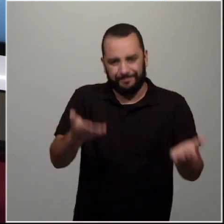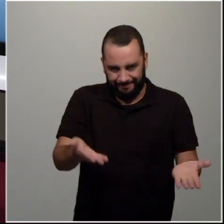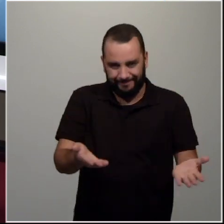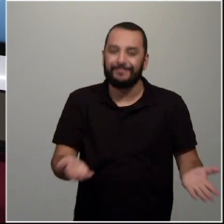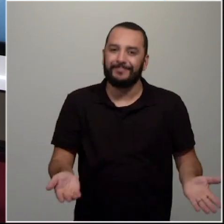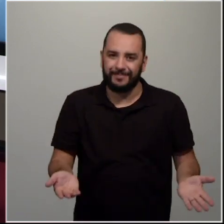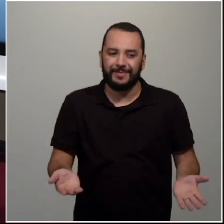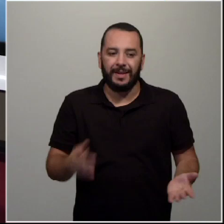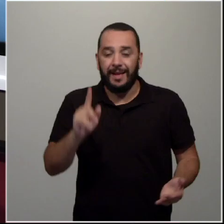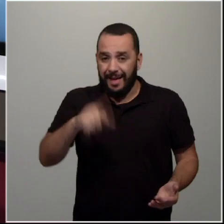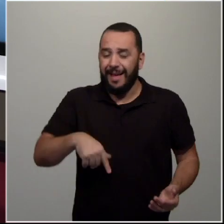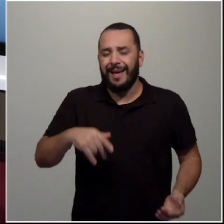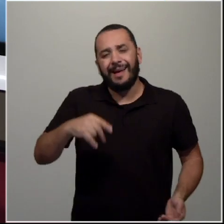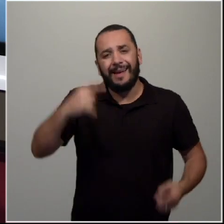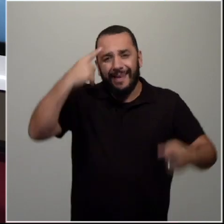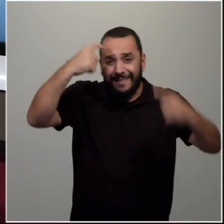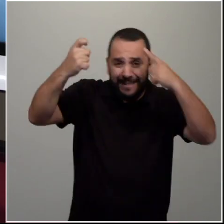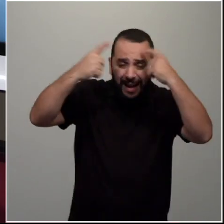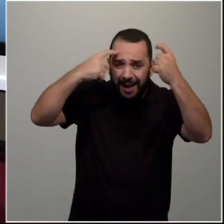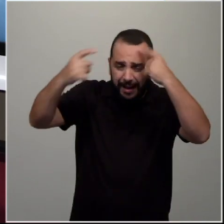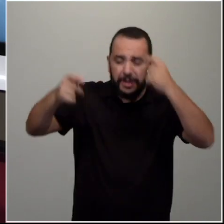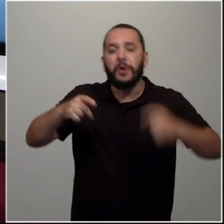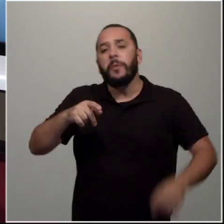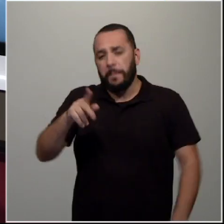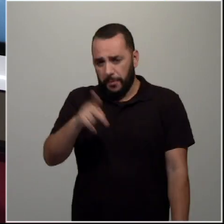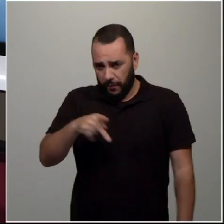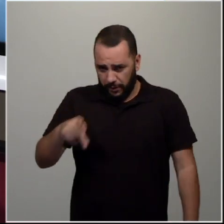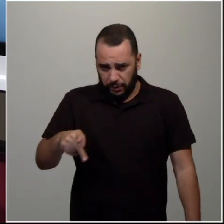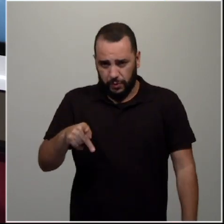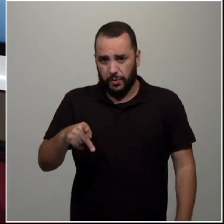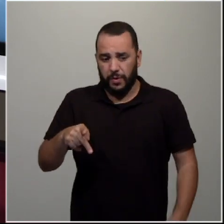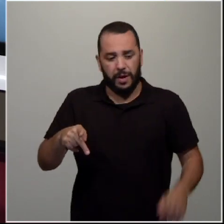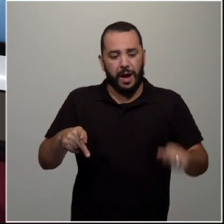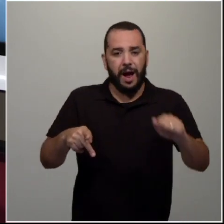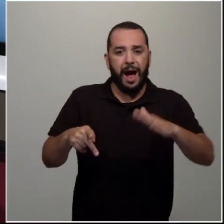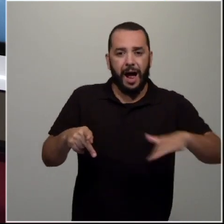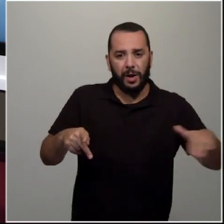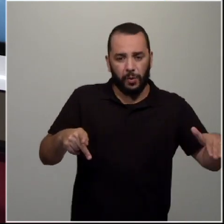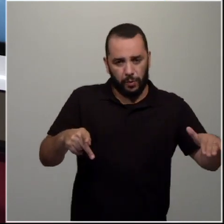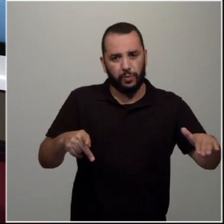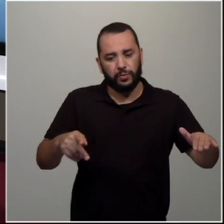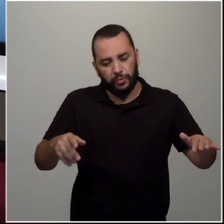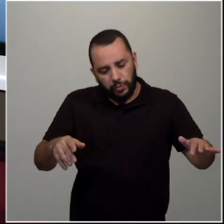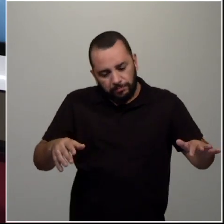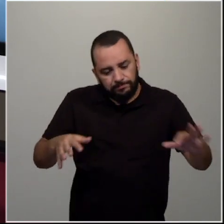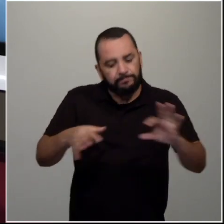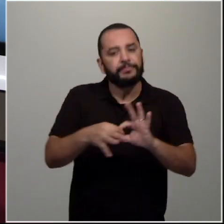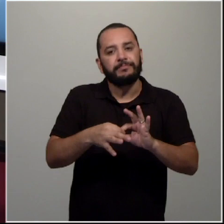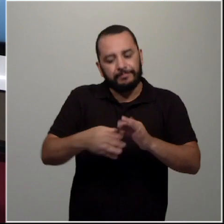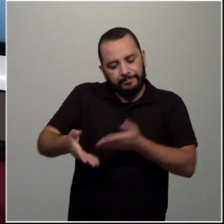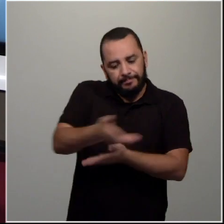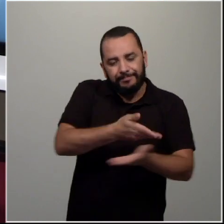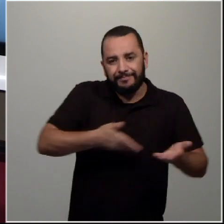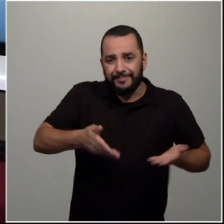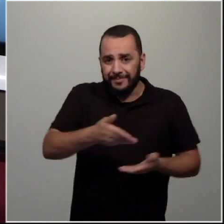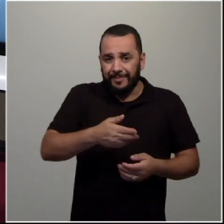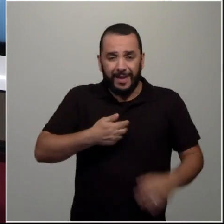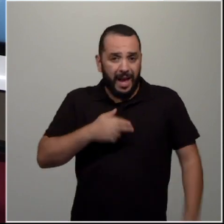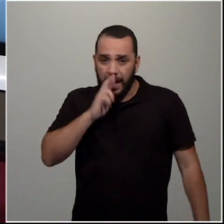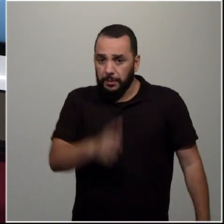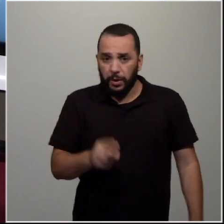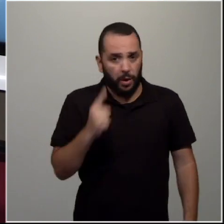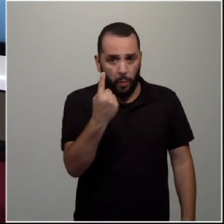são ideias que o professor constrói junto com o aluno e a priori veja não tem resposta fixas as